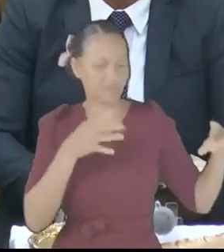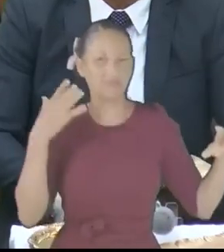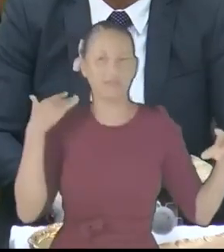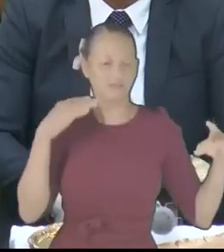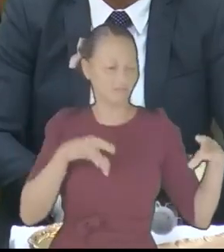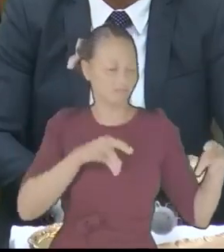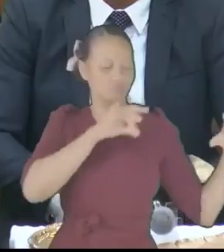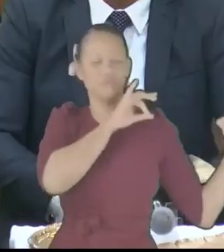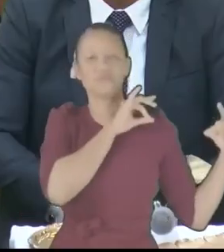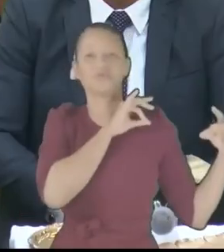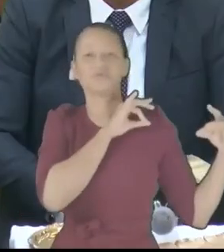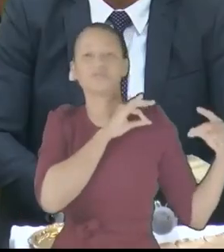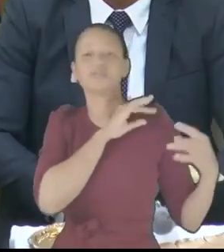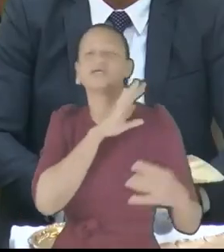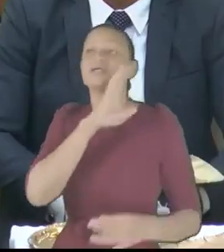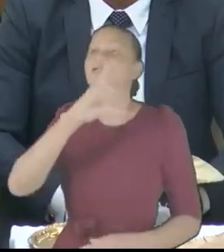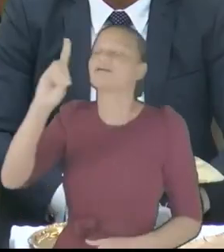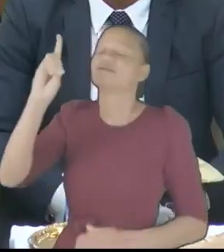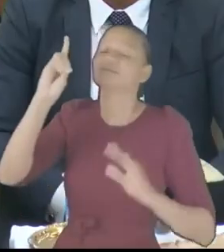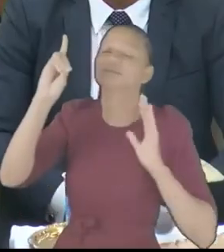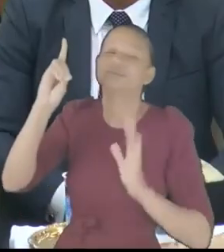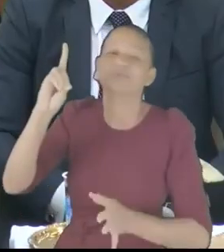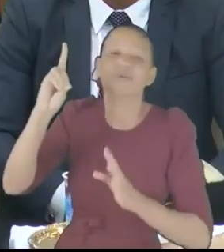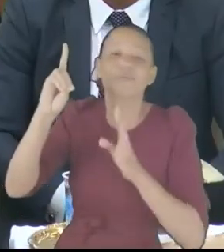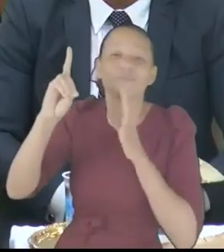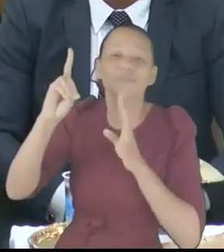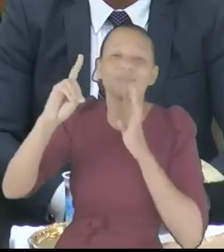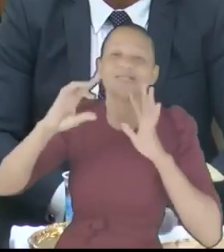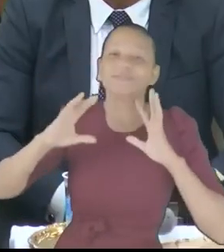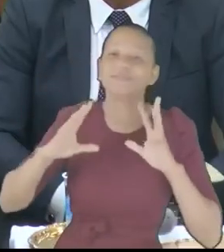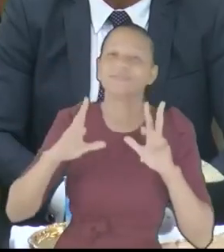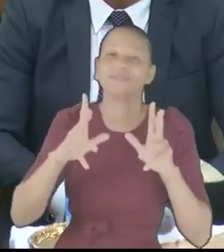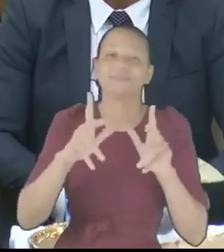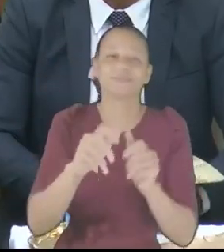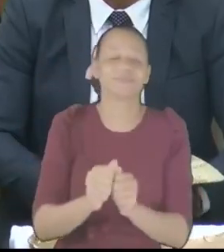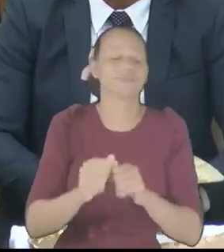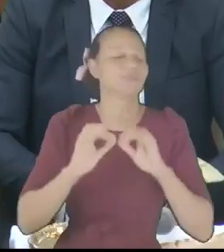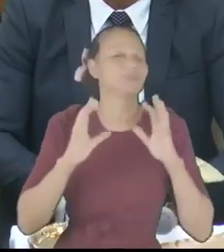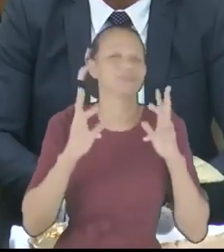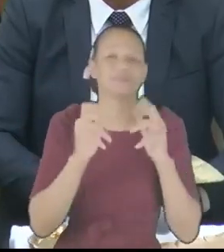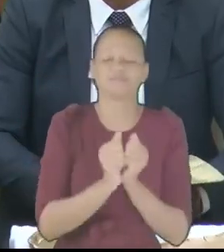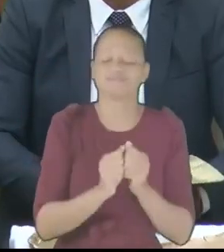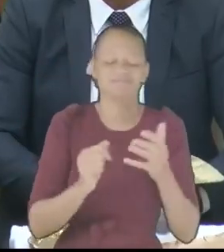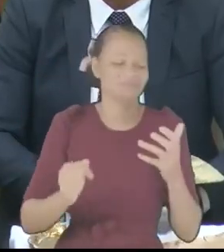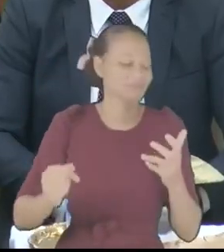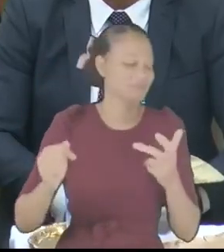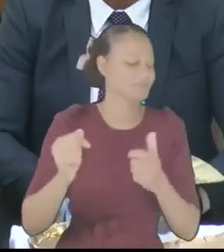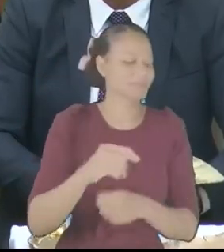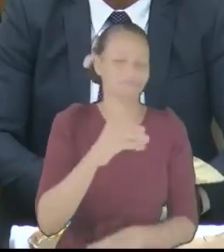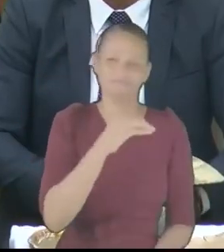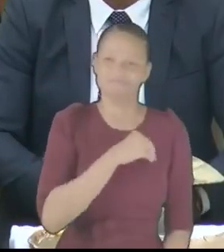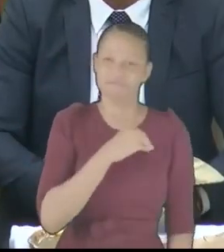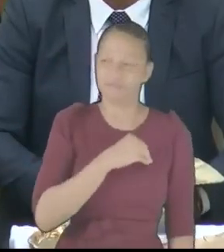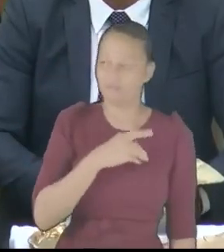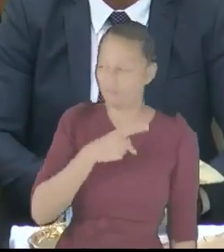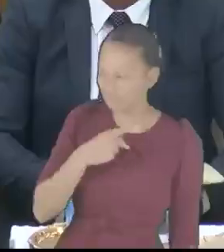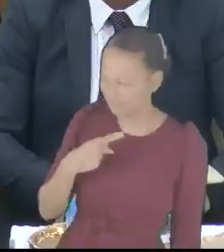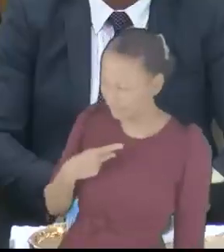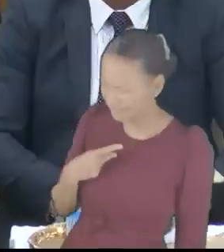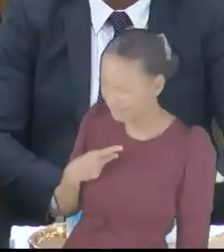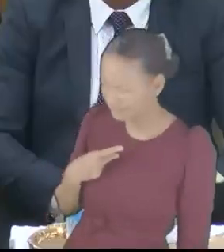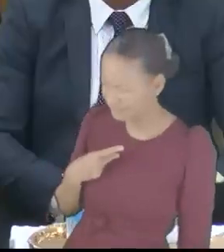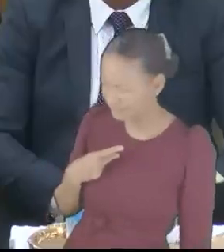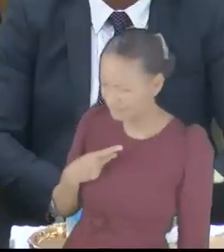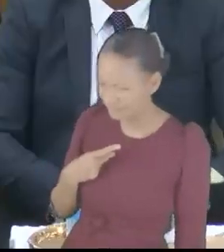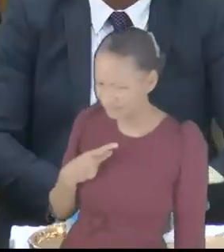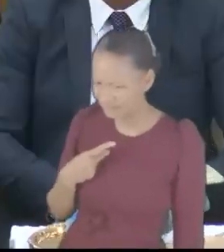Porque Deus já conhecia todos os pecados. Aleluia. Pastor, quer